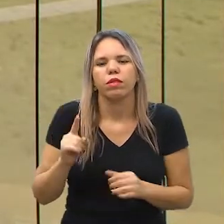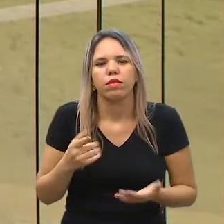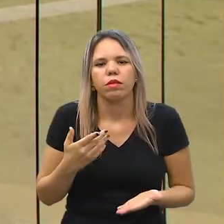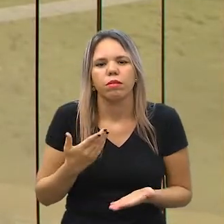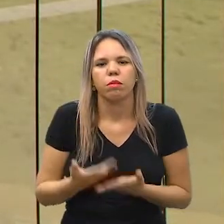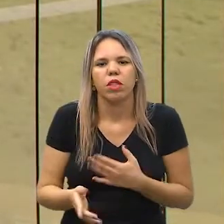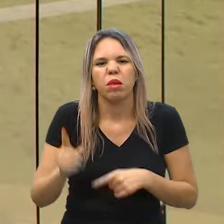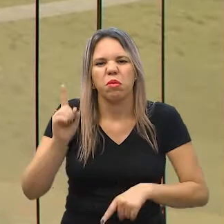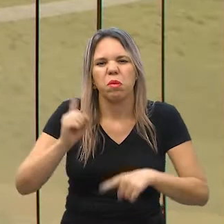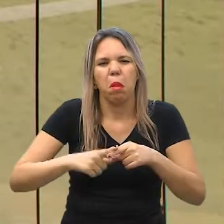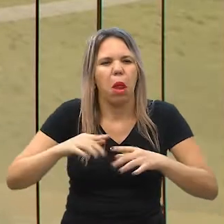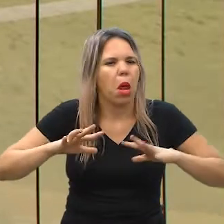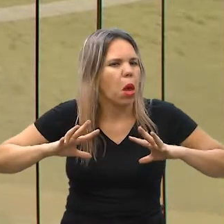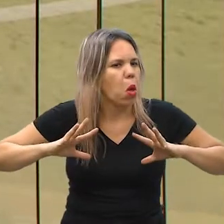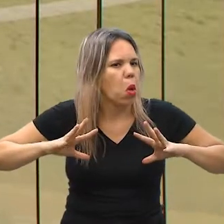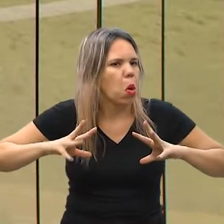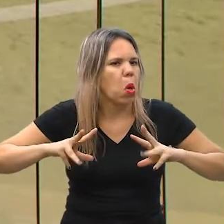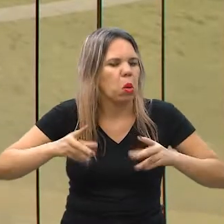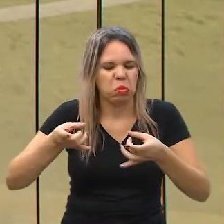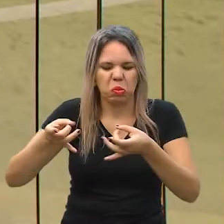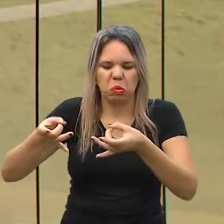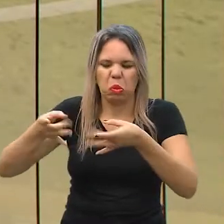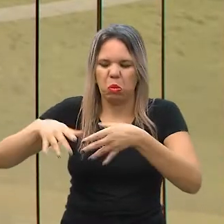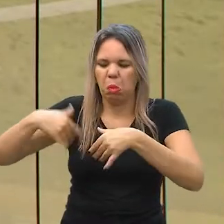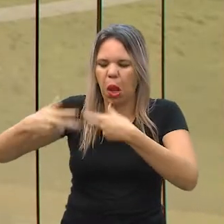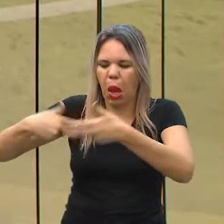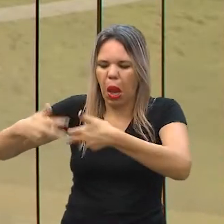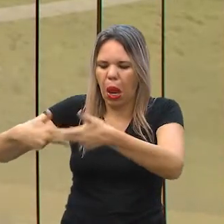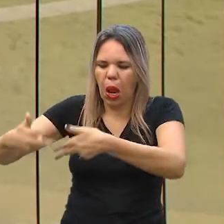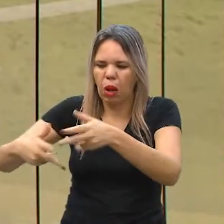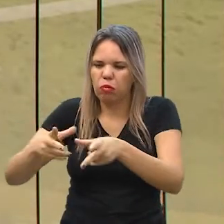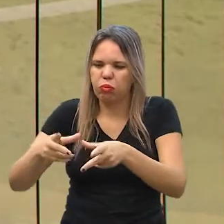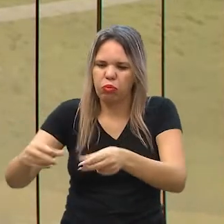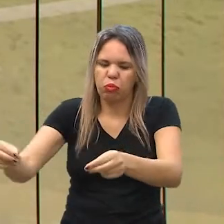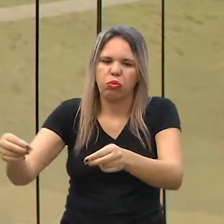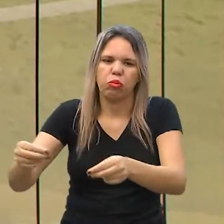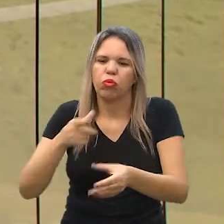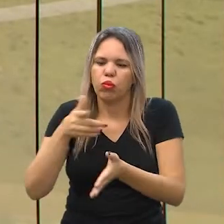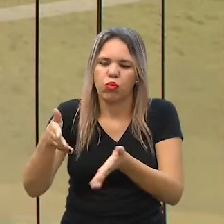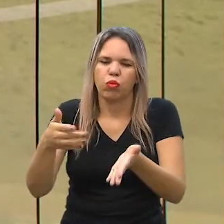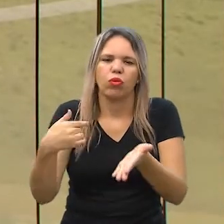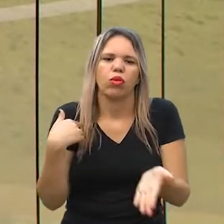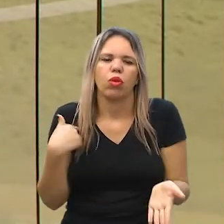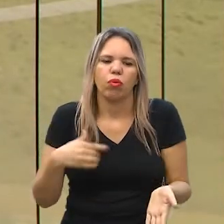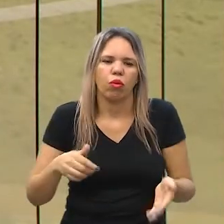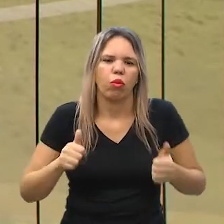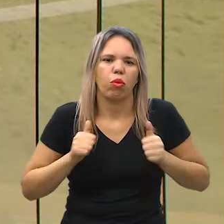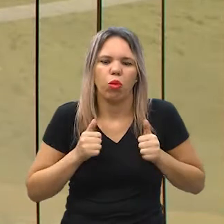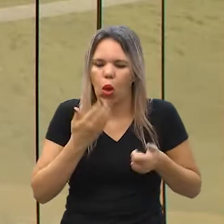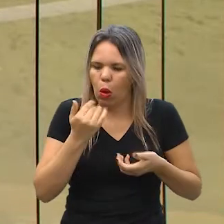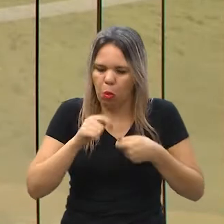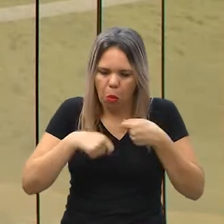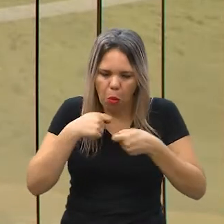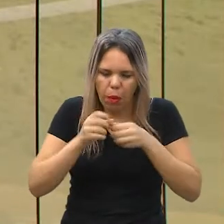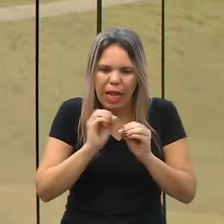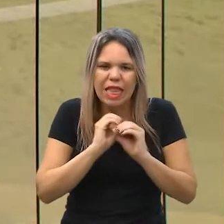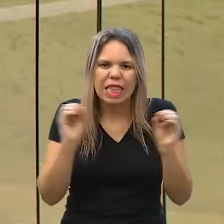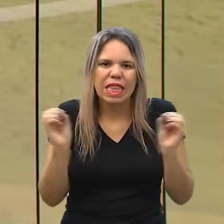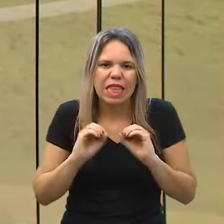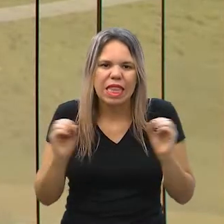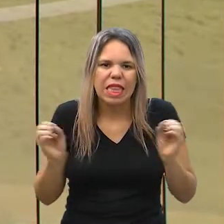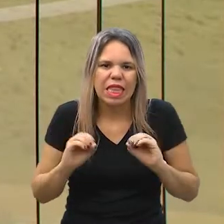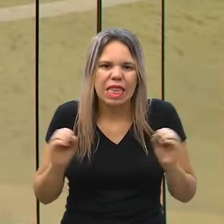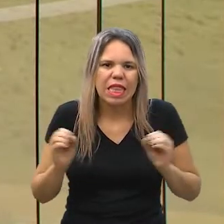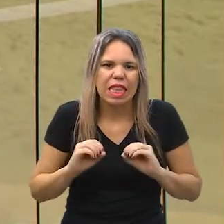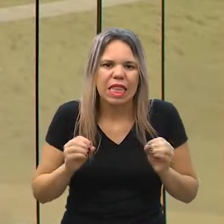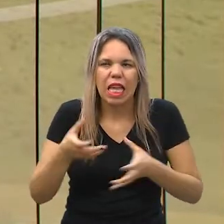perdemos todos os nossos equipamentos. Nós perdemos, eles caíram. Foi levado embora pelo rio, nós ficamos sem comida, Rapaz. Nós